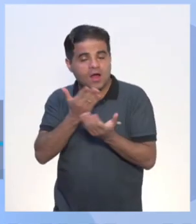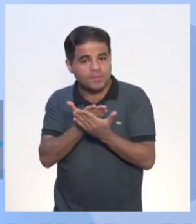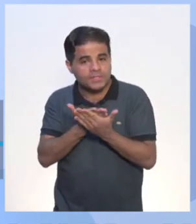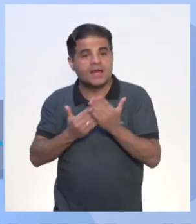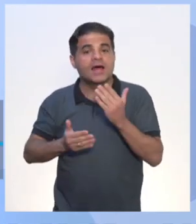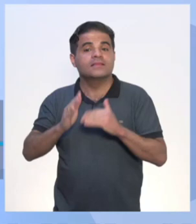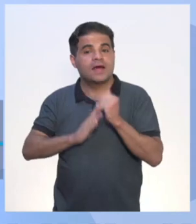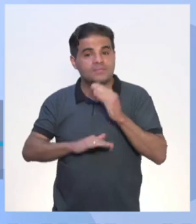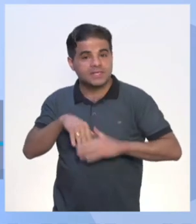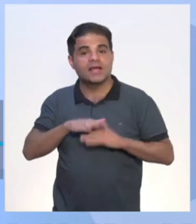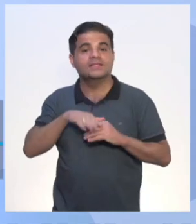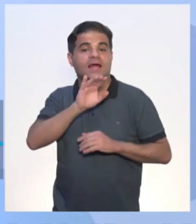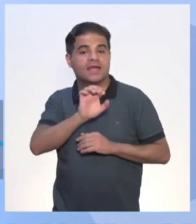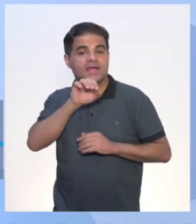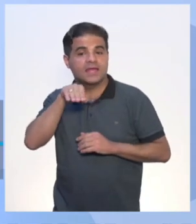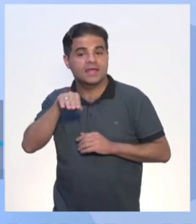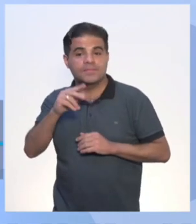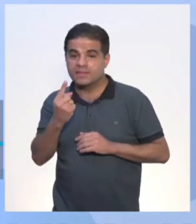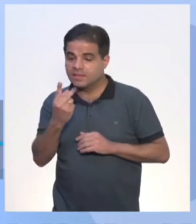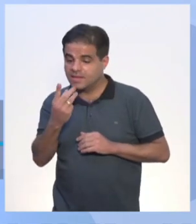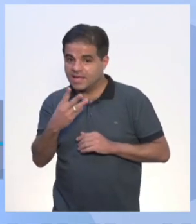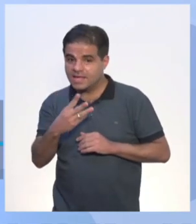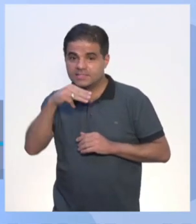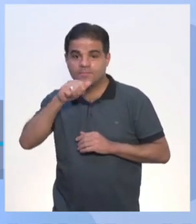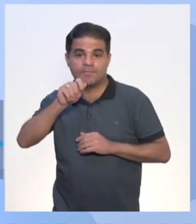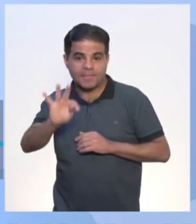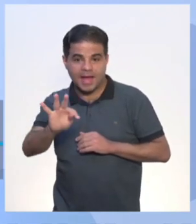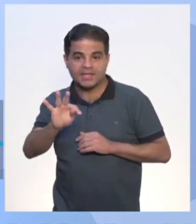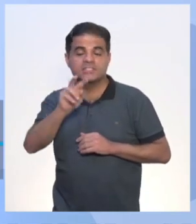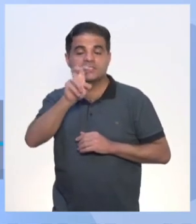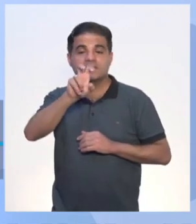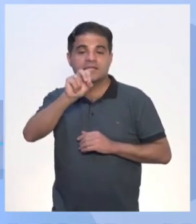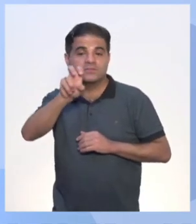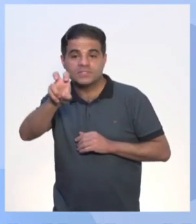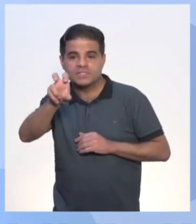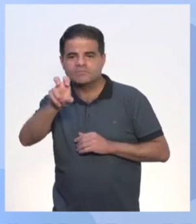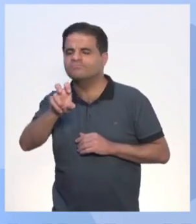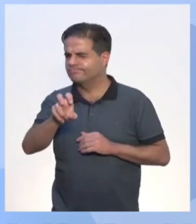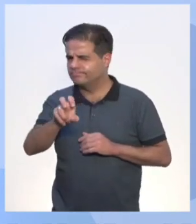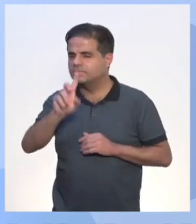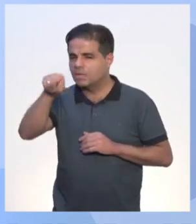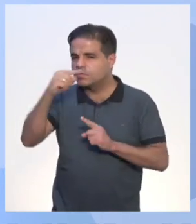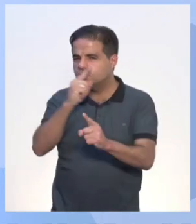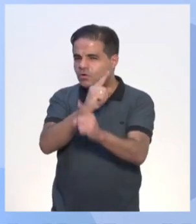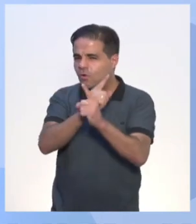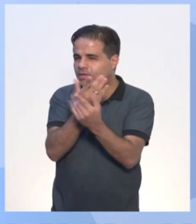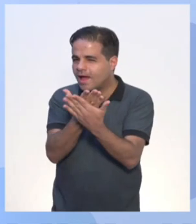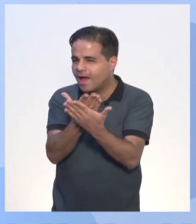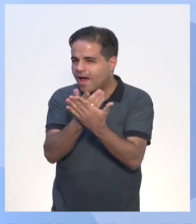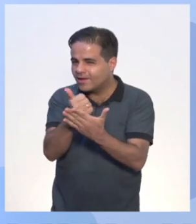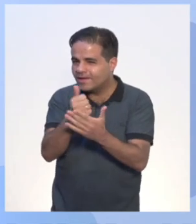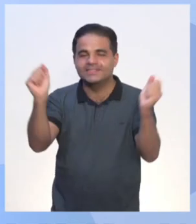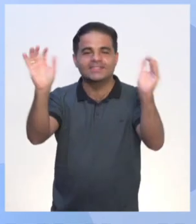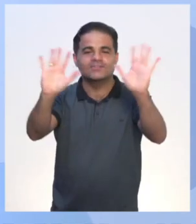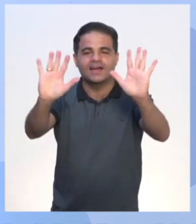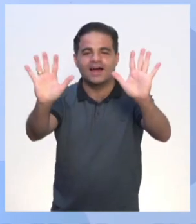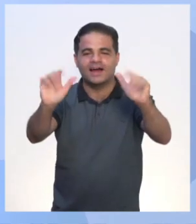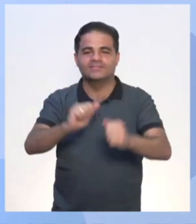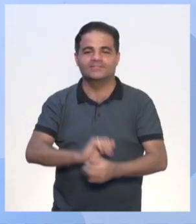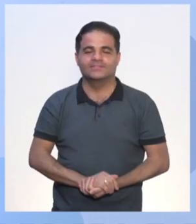habilidade EM13 MAT 505. A gente se vê na aula, pessoal. Tchau, tchau.